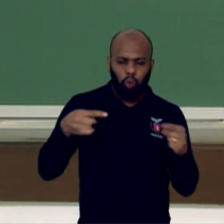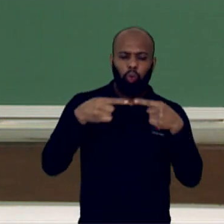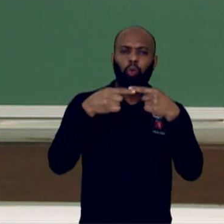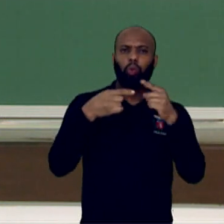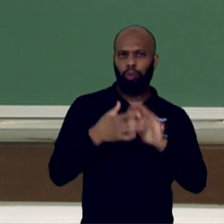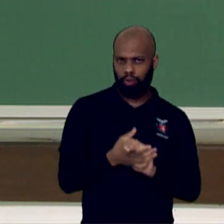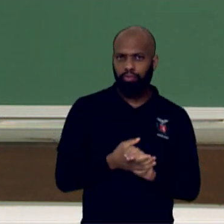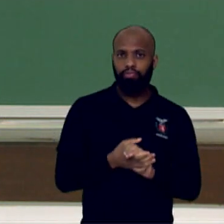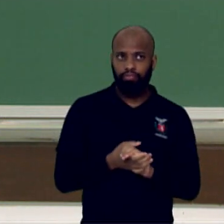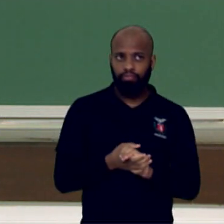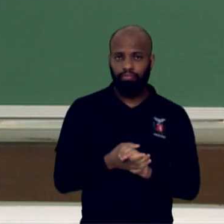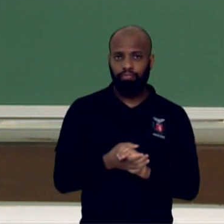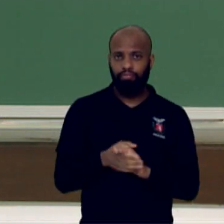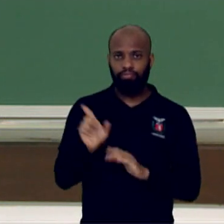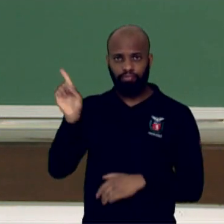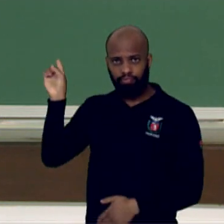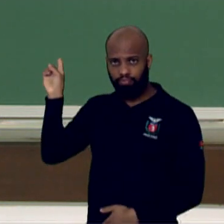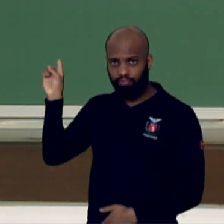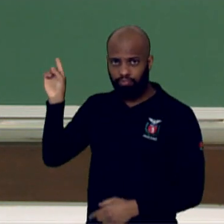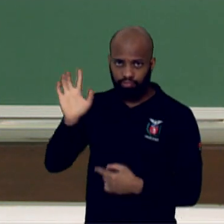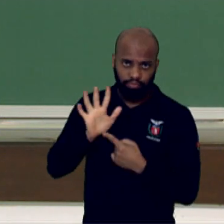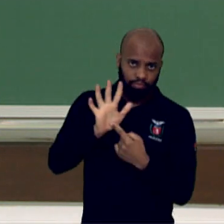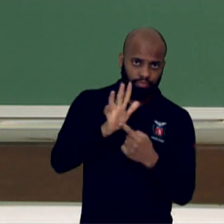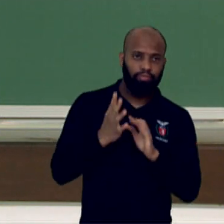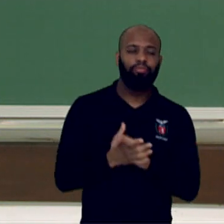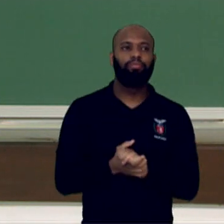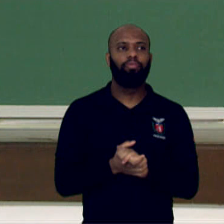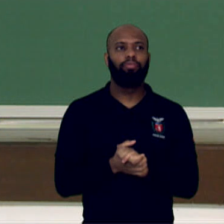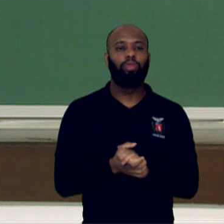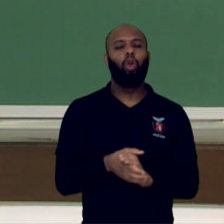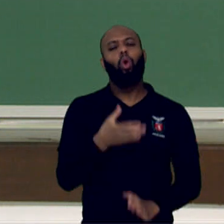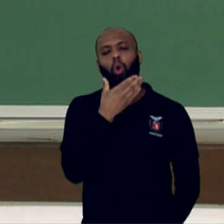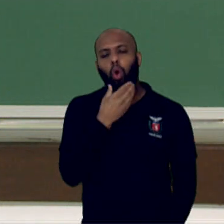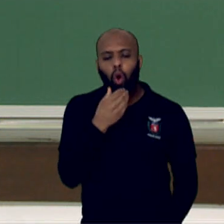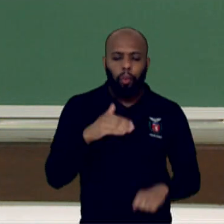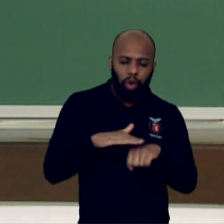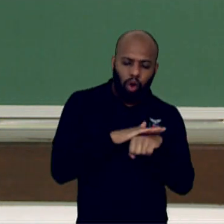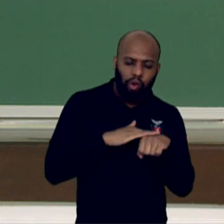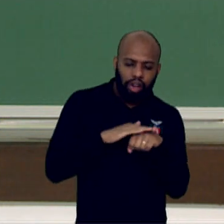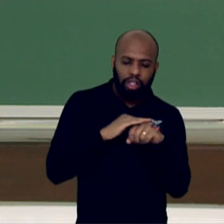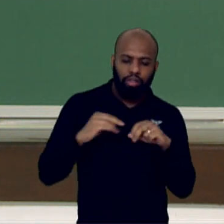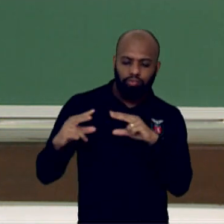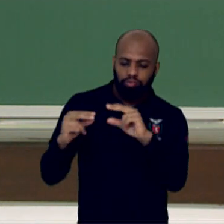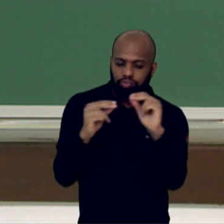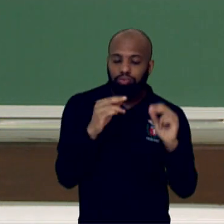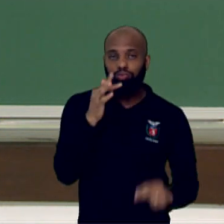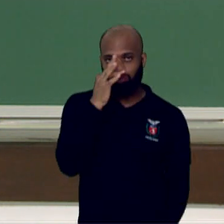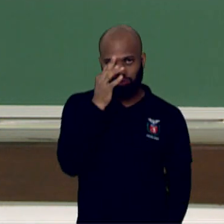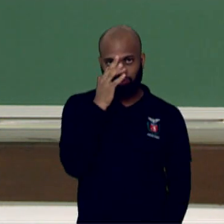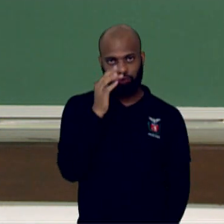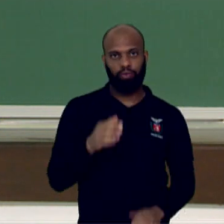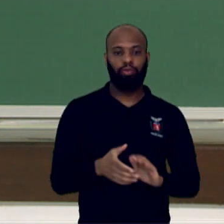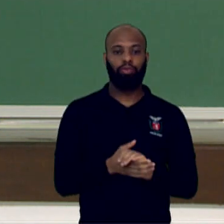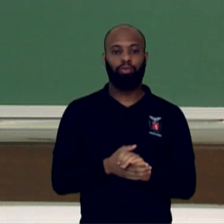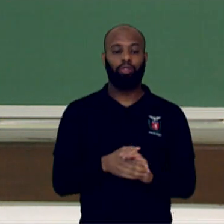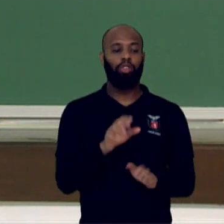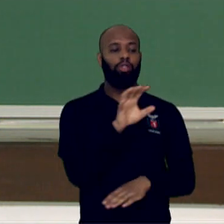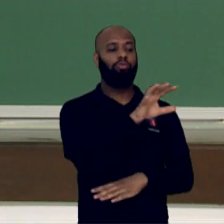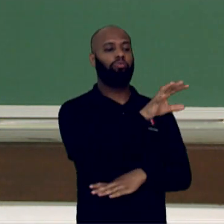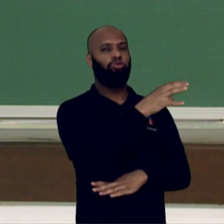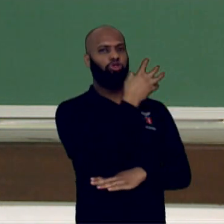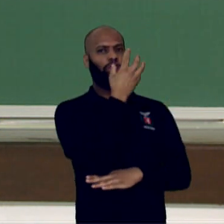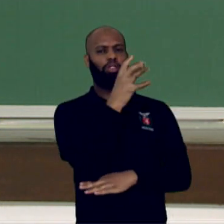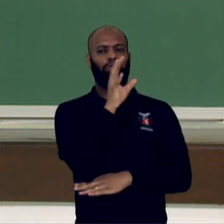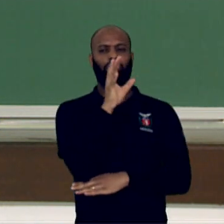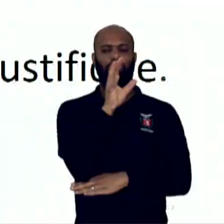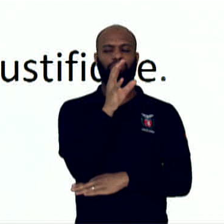nós apresentamos para vocês? Olhem lá, o jardineiro conversava com as flores. Olha lá, o girassol não ia